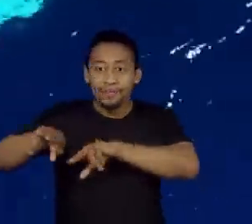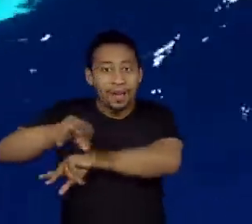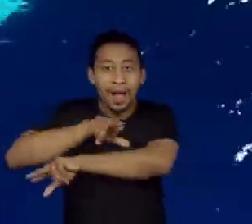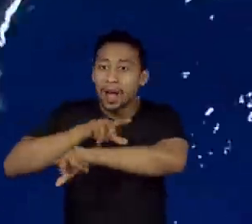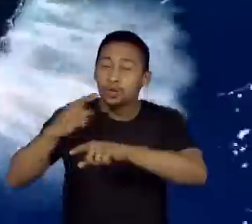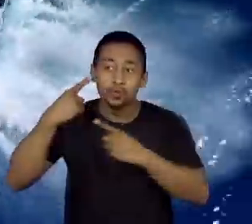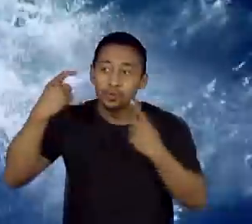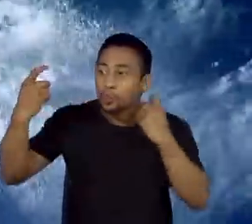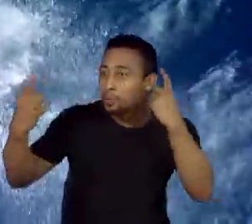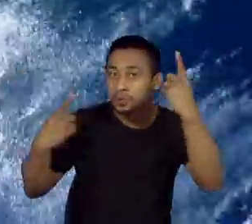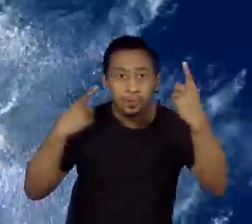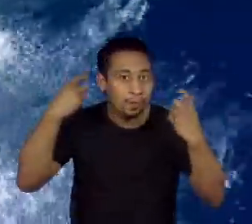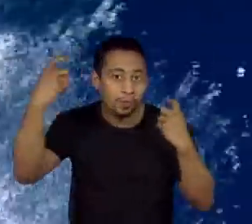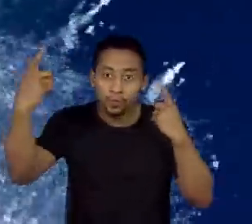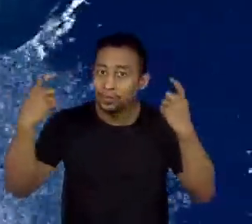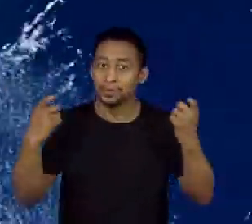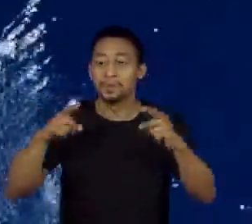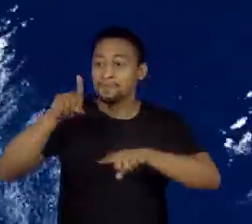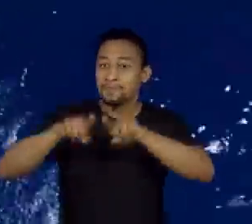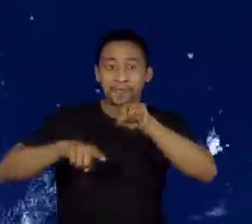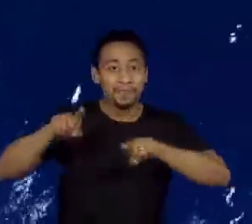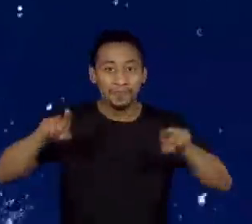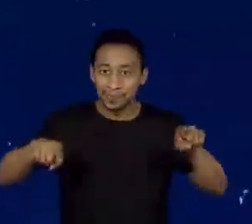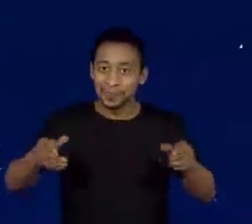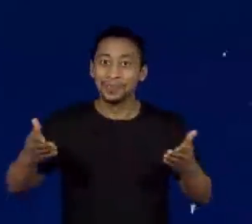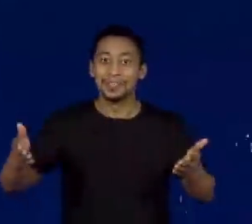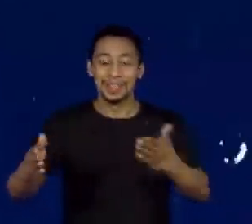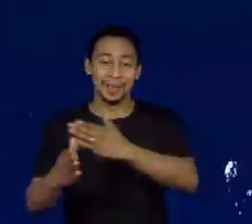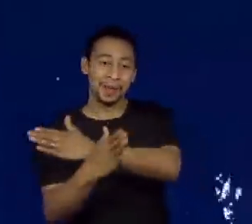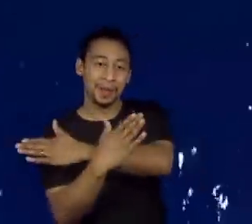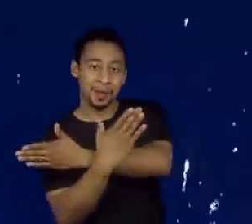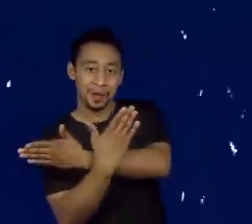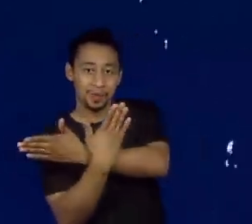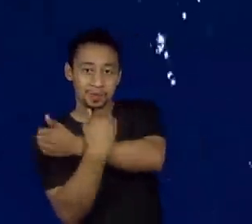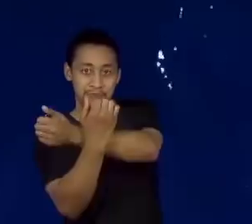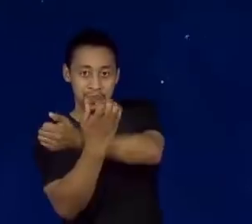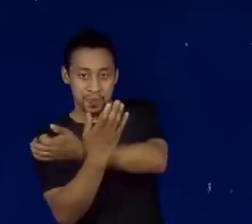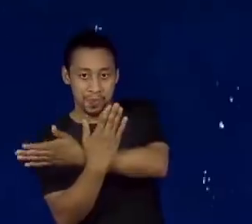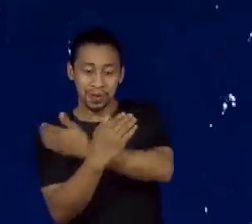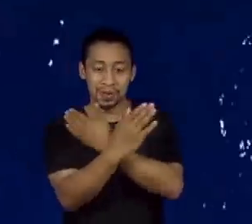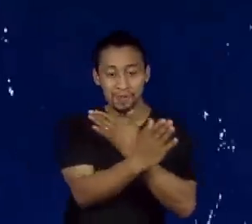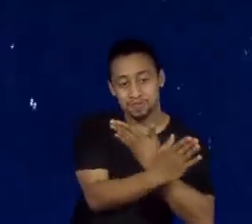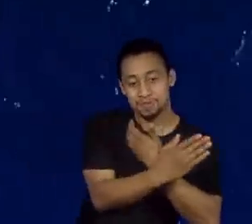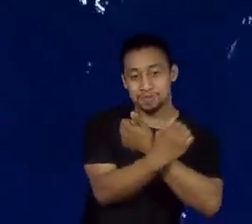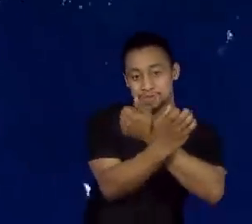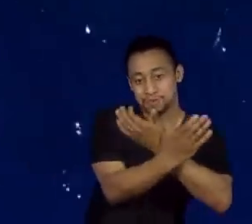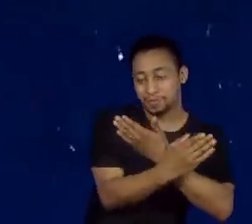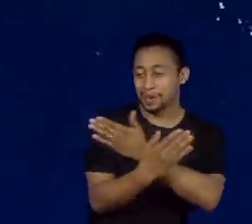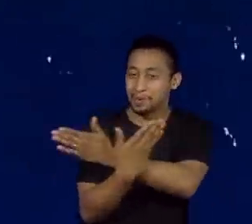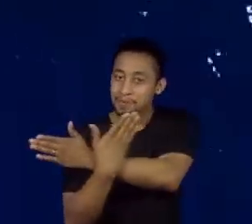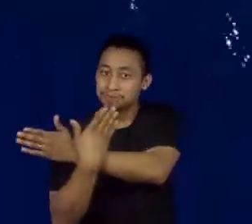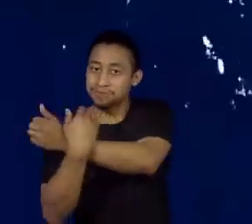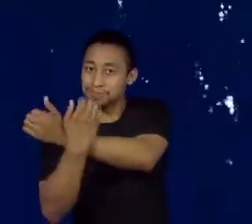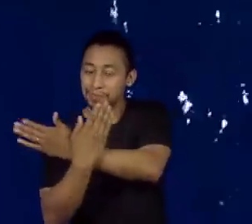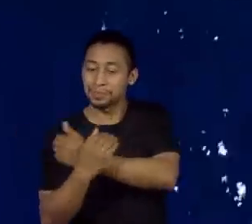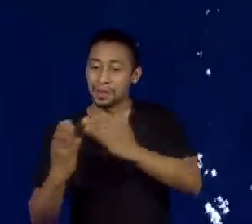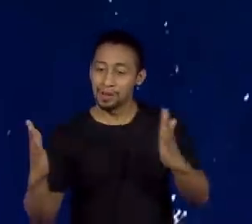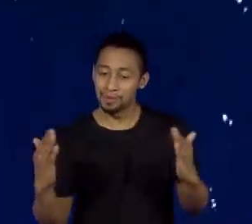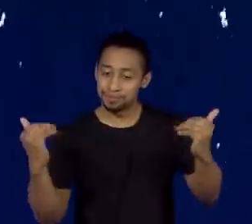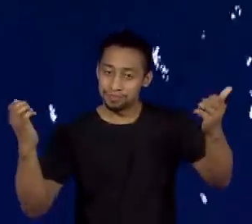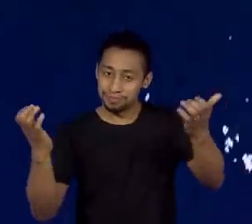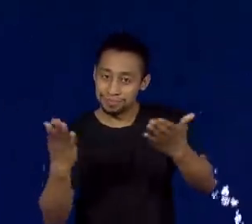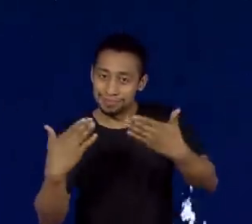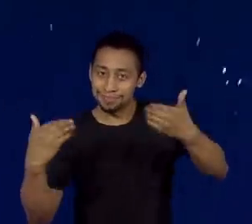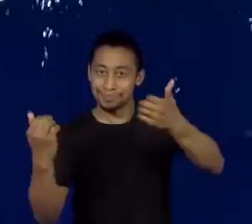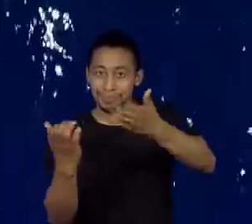ano eles vão modificando essas canções. Ocorre trocas também de informações entre populações de outros locais e